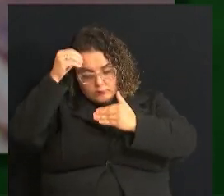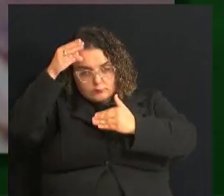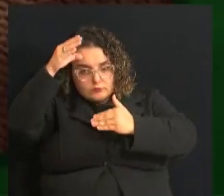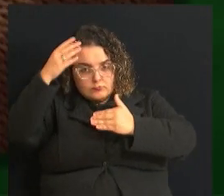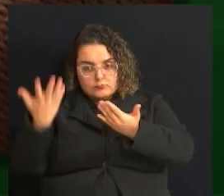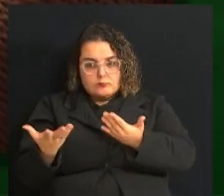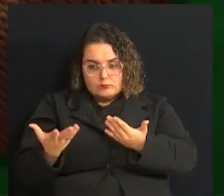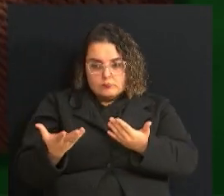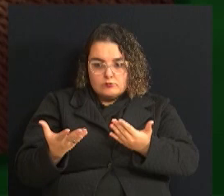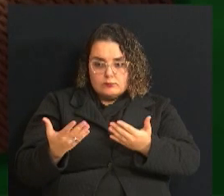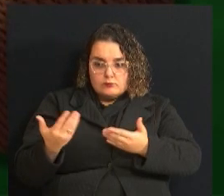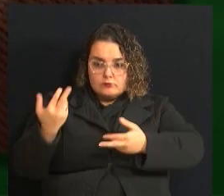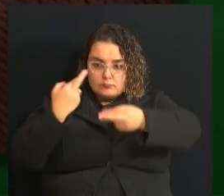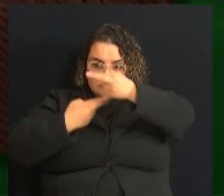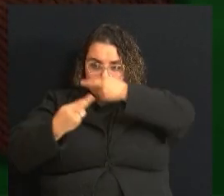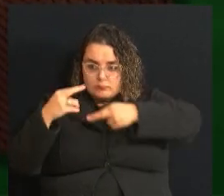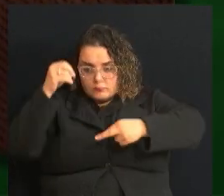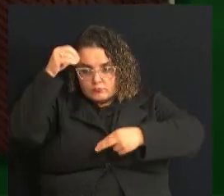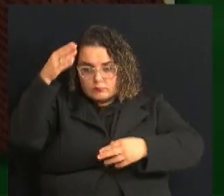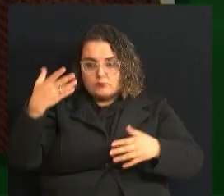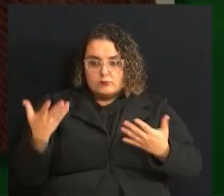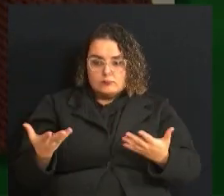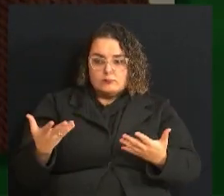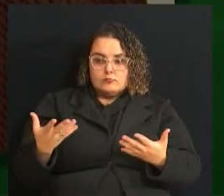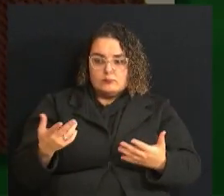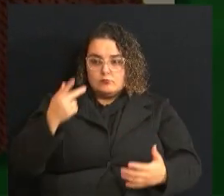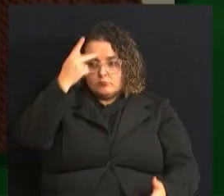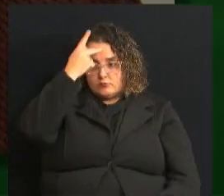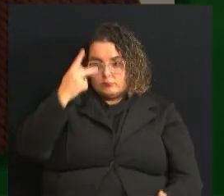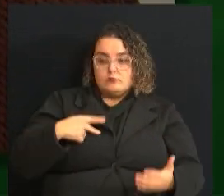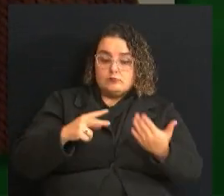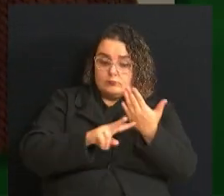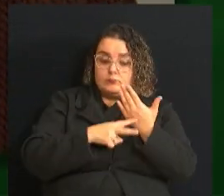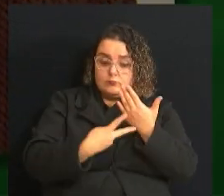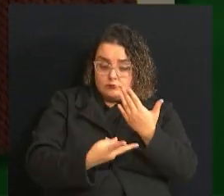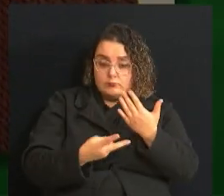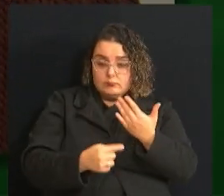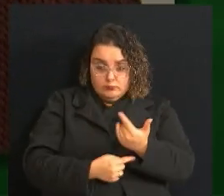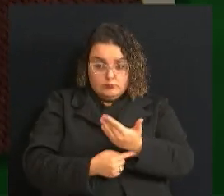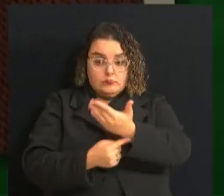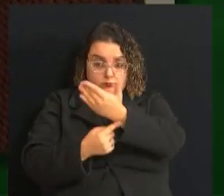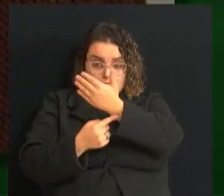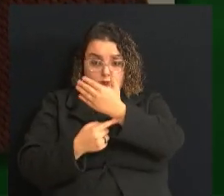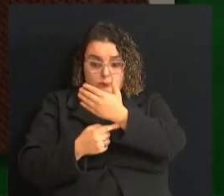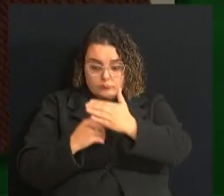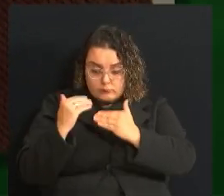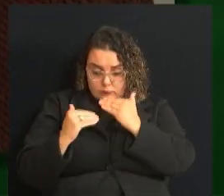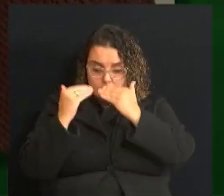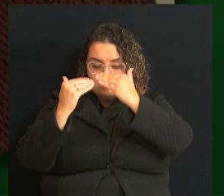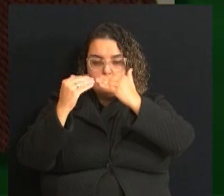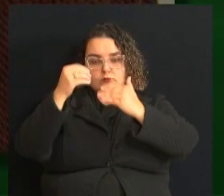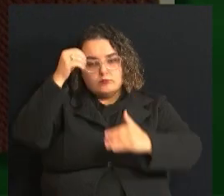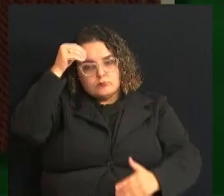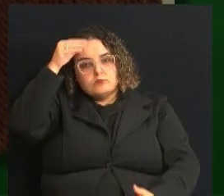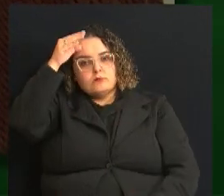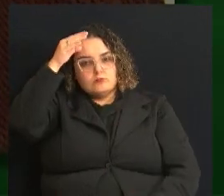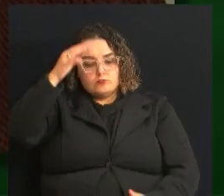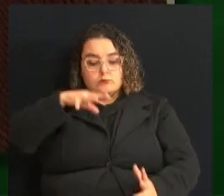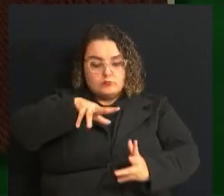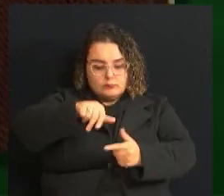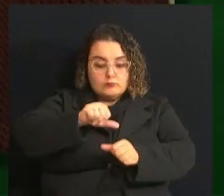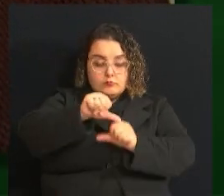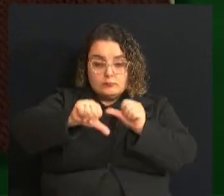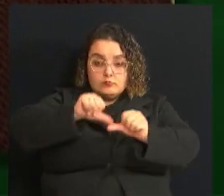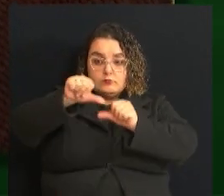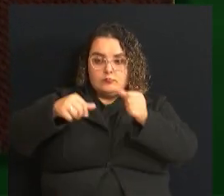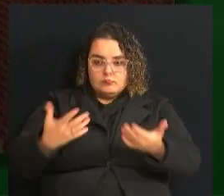do conhecimento, as próprias consequências da tecnologia nessa produção do conhecimento. Então, o mundo foi mudando e